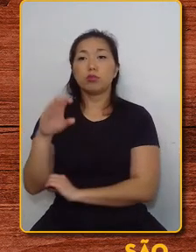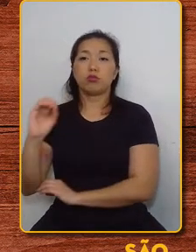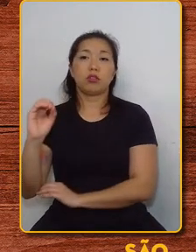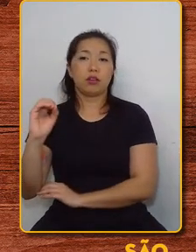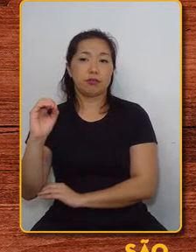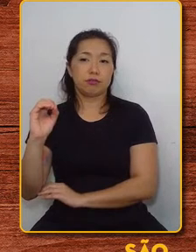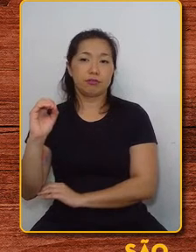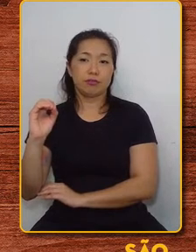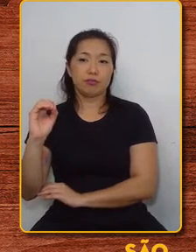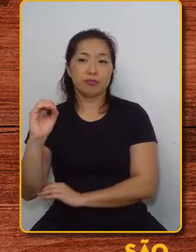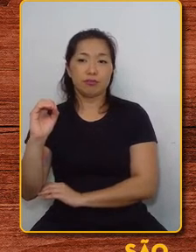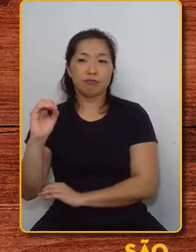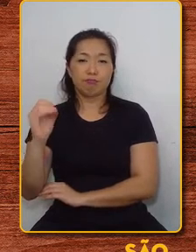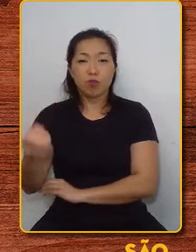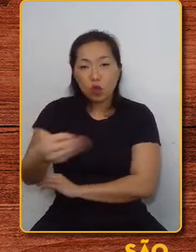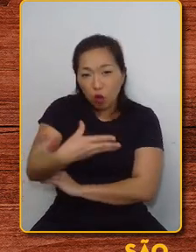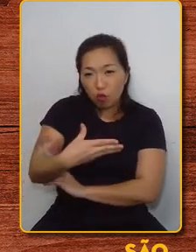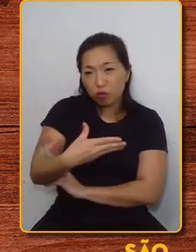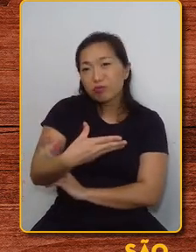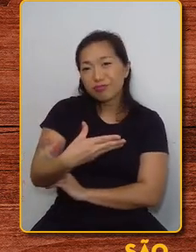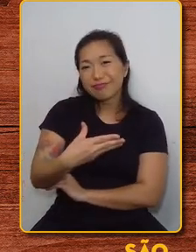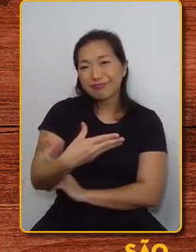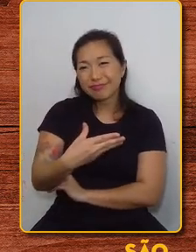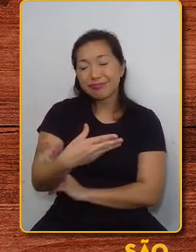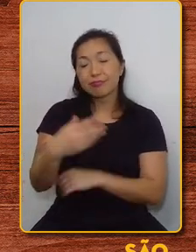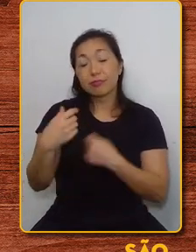dizer, tem um tema emergencial.